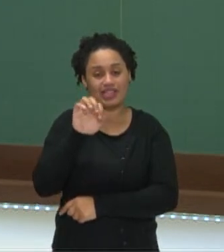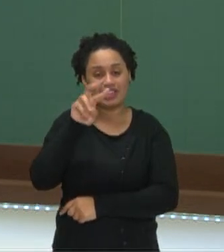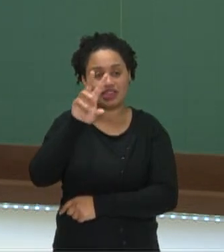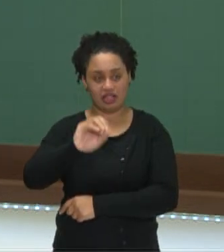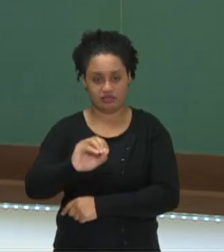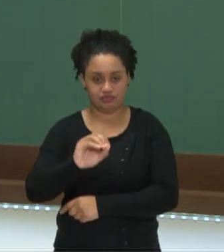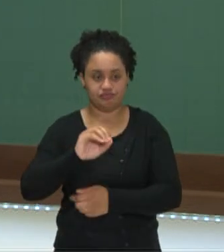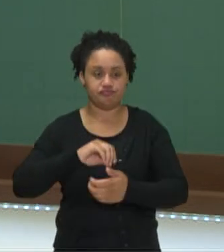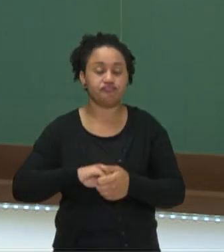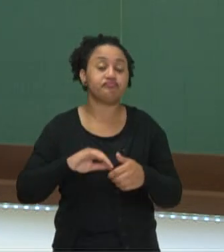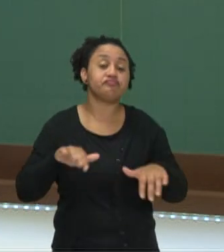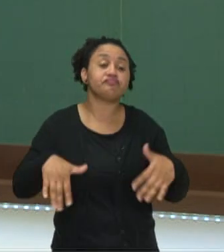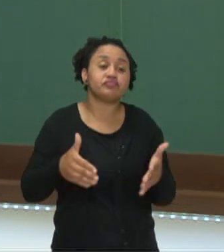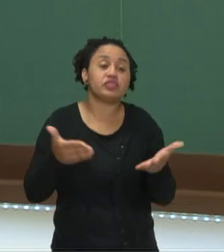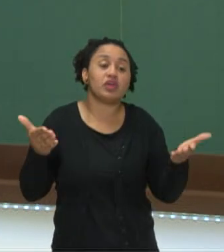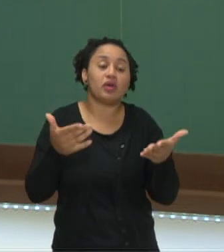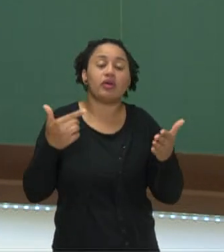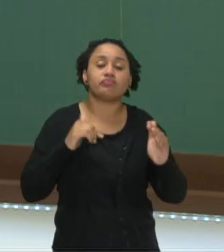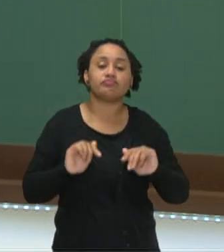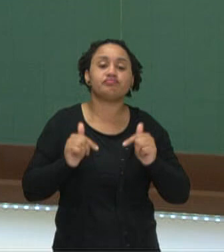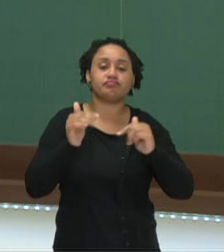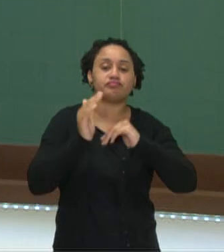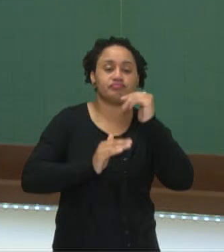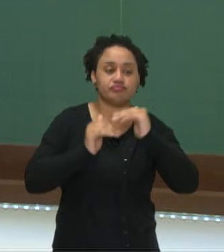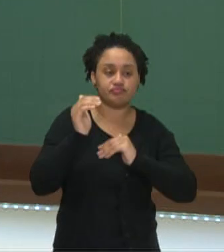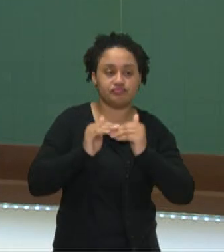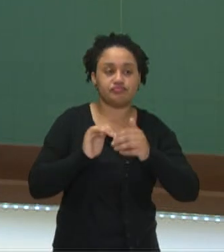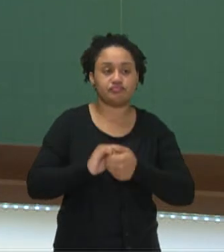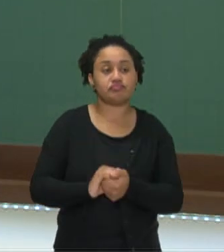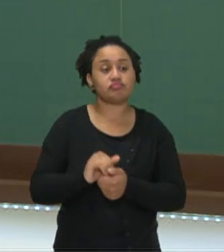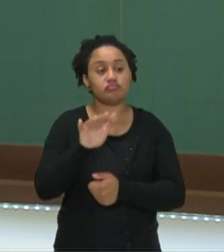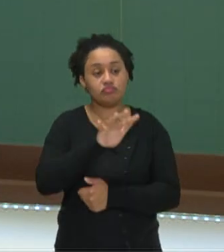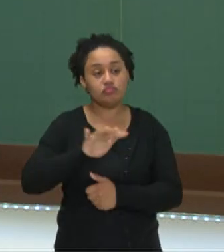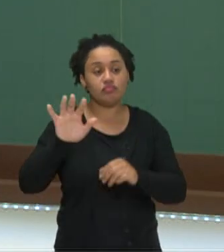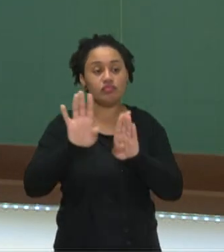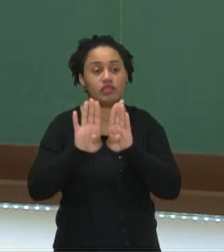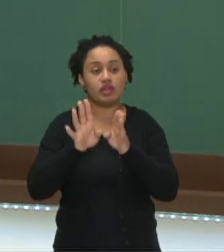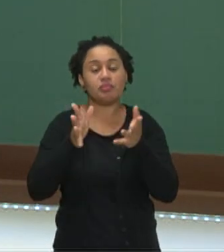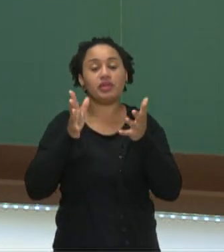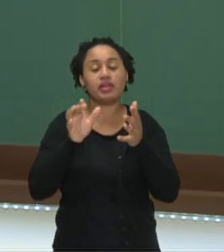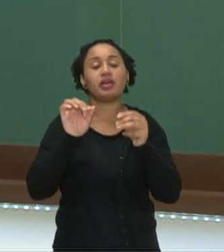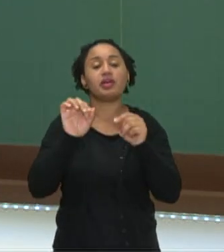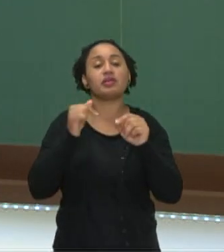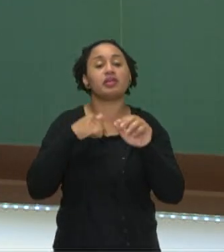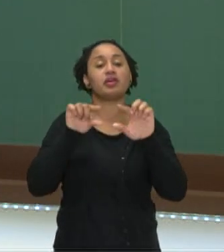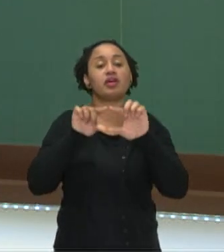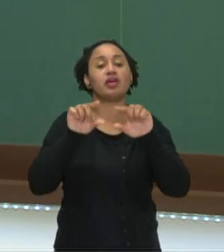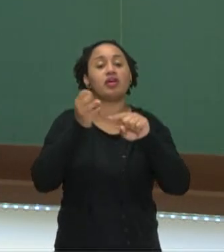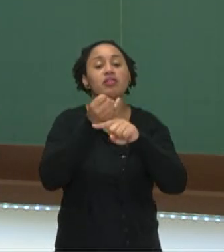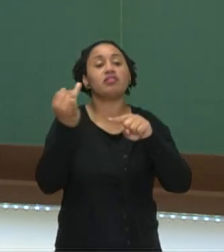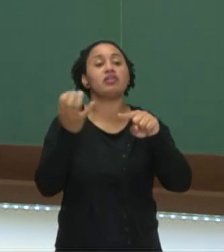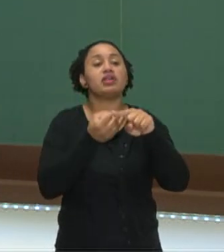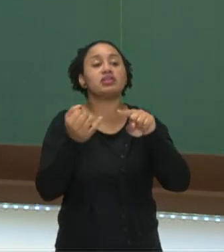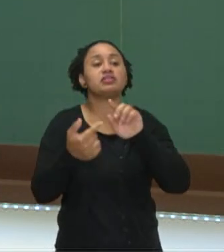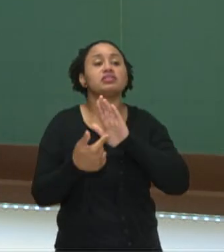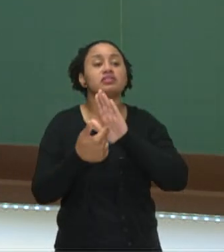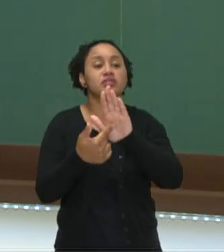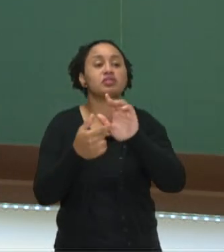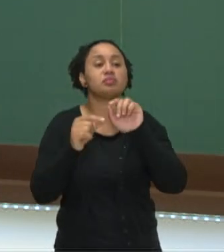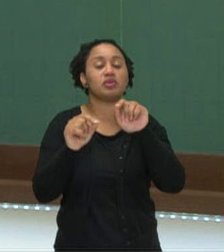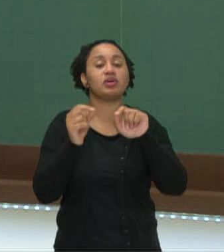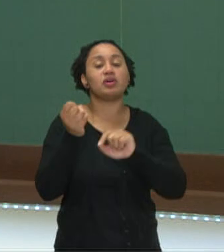então com isso a gente vai aplicar. Na mesma situação, agora eu quero a fração que